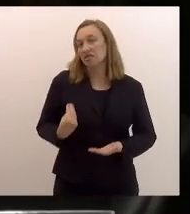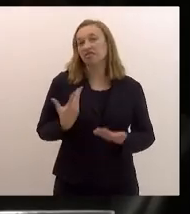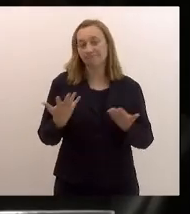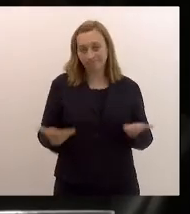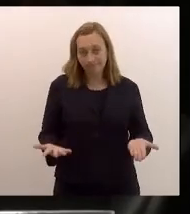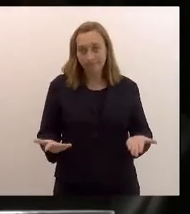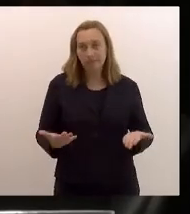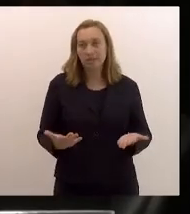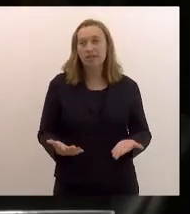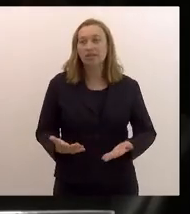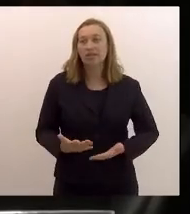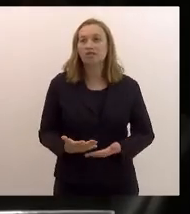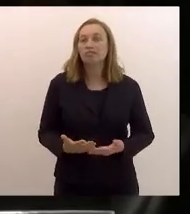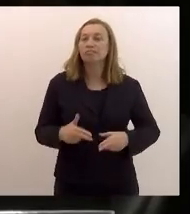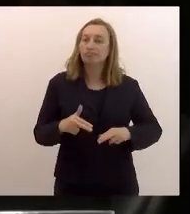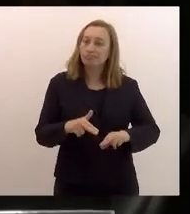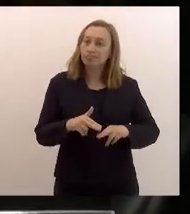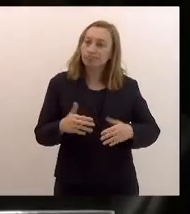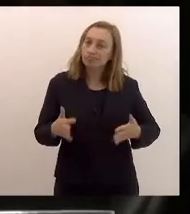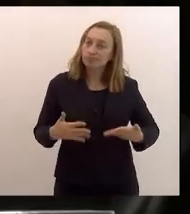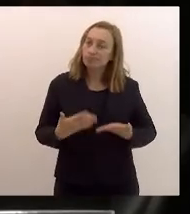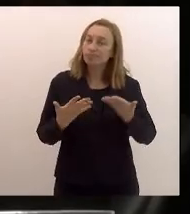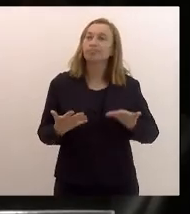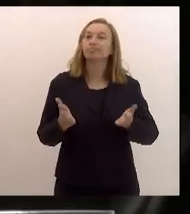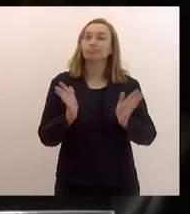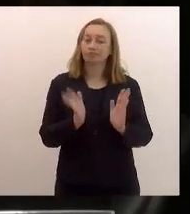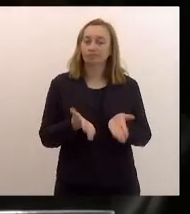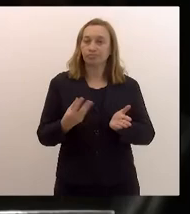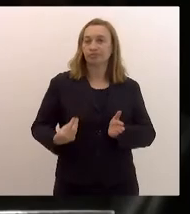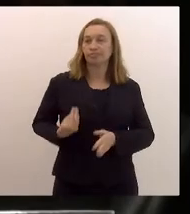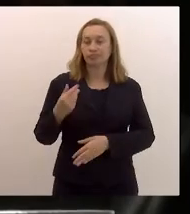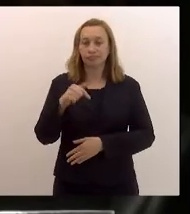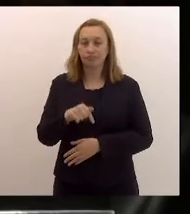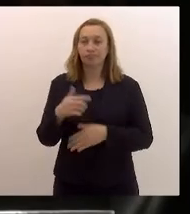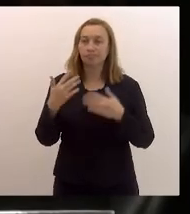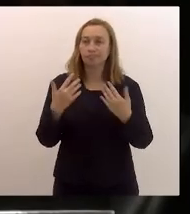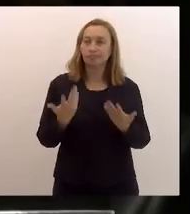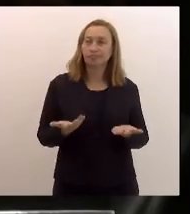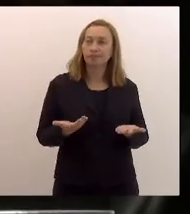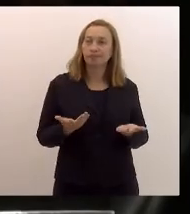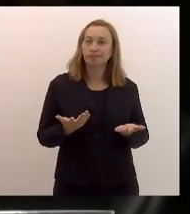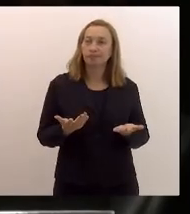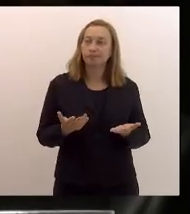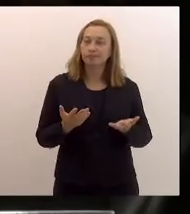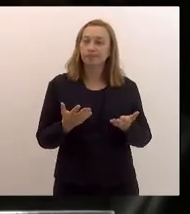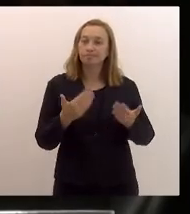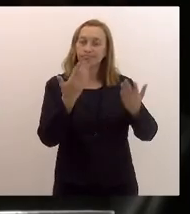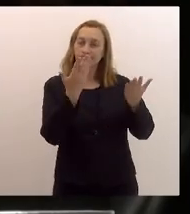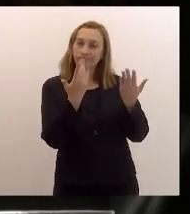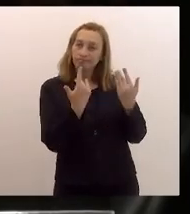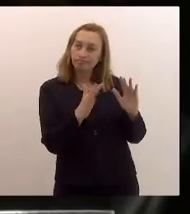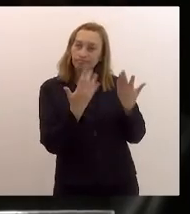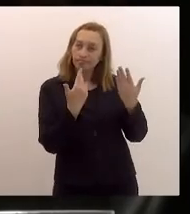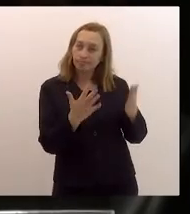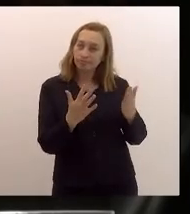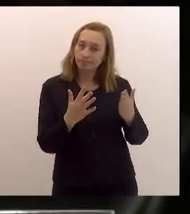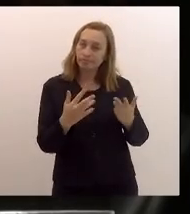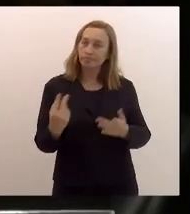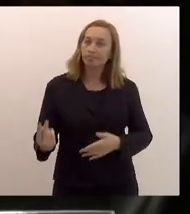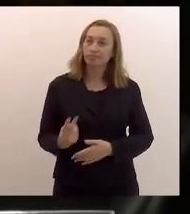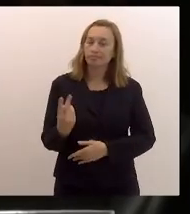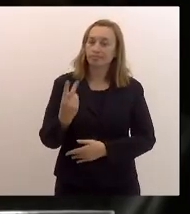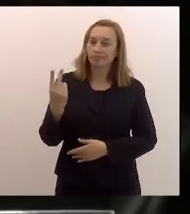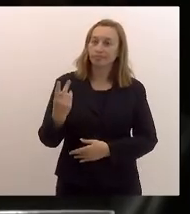Então essa é a nossa motivação de Estamos aqui hoje dando a reverência tão